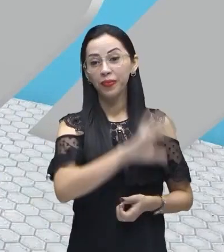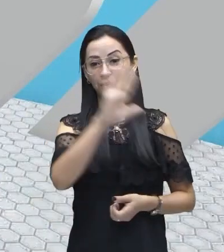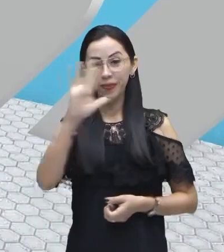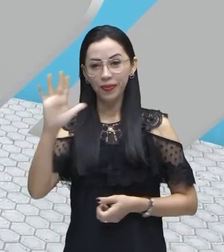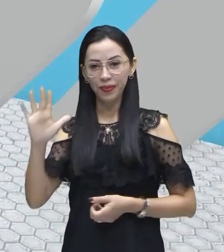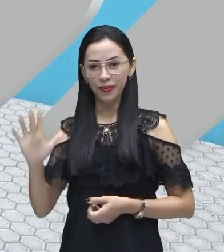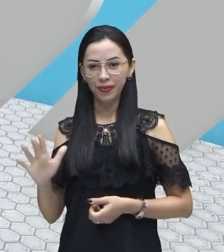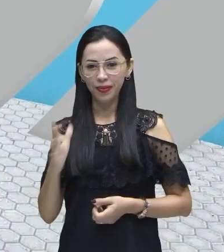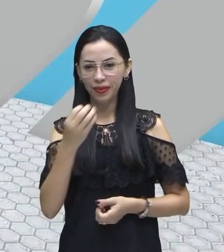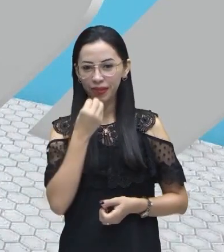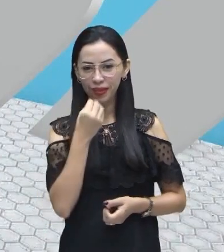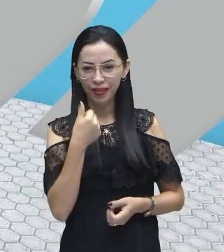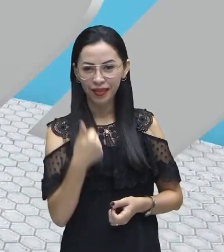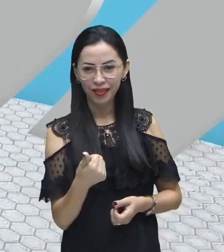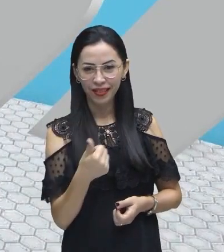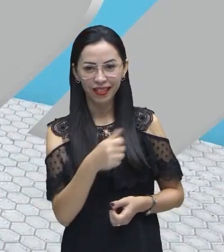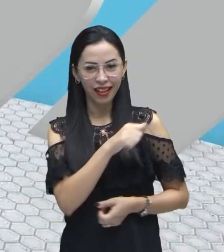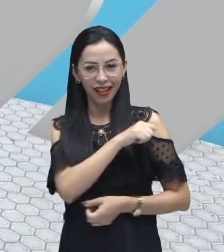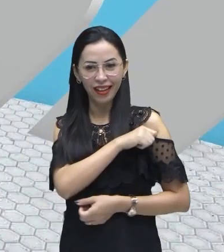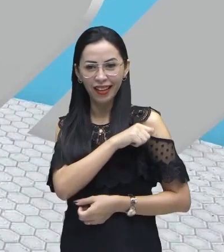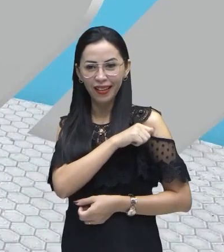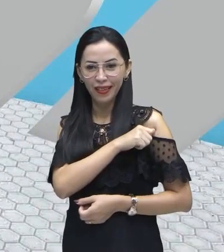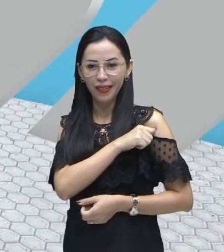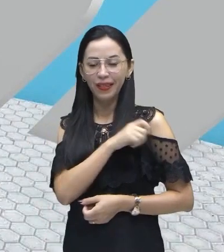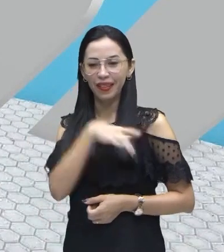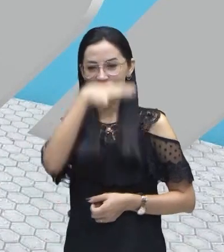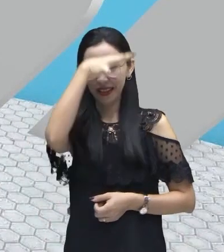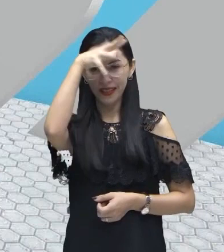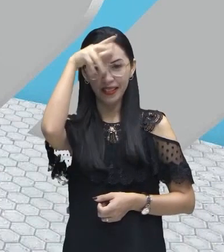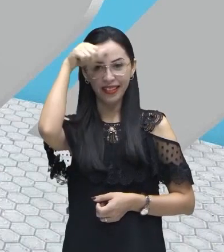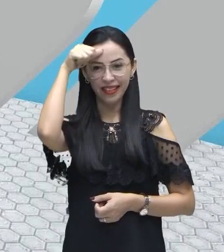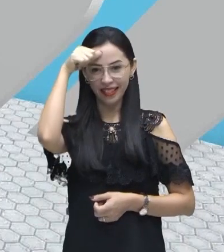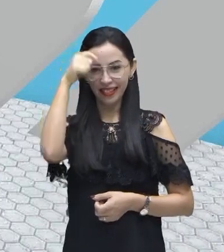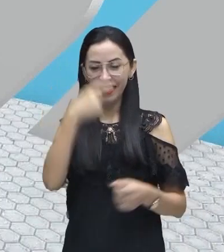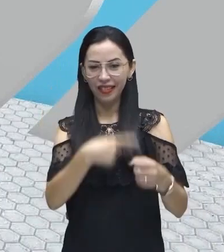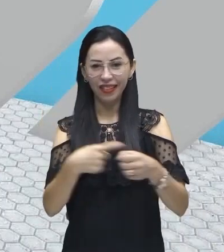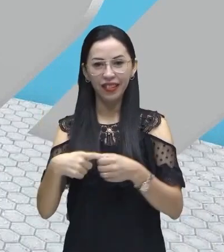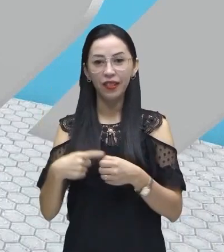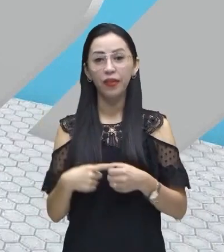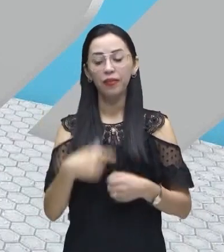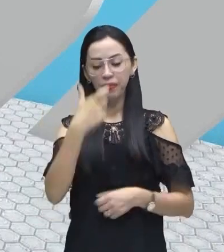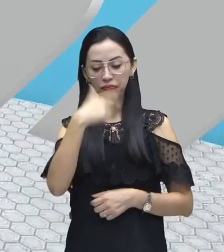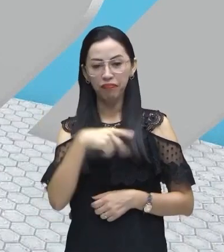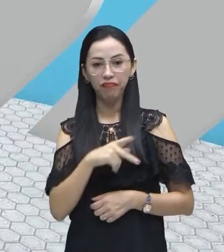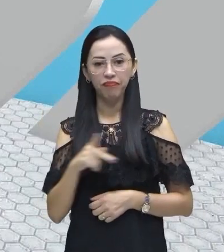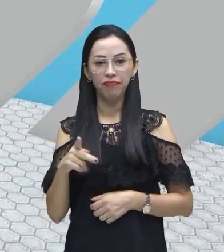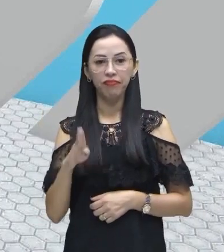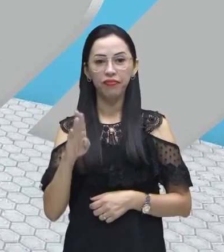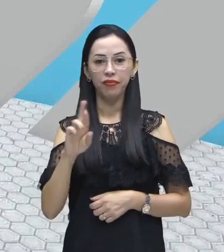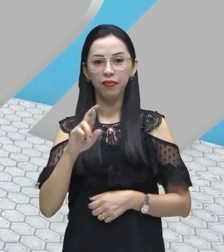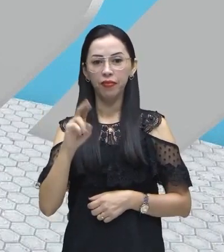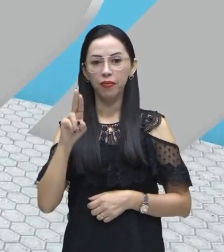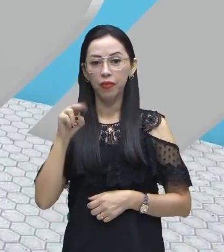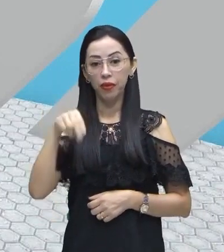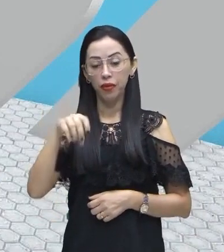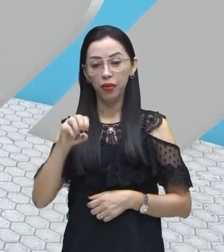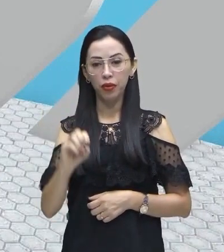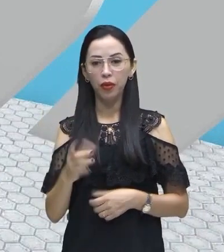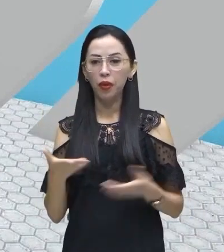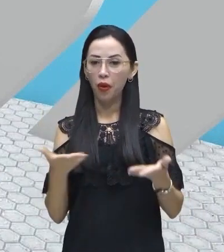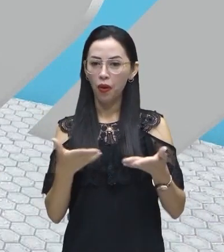Olá, meu querido aluno da capital, do interior e de todo o Brasil. Eu sou o professor Bruno Taiguara e hoje nós estaremos aqui para mais uma aula